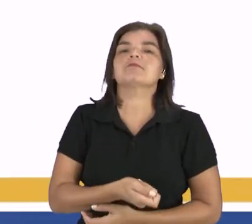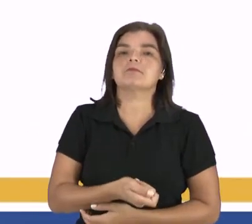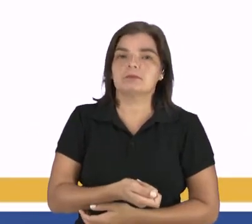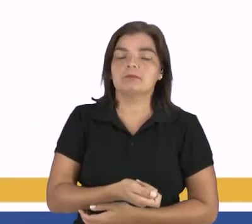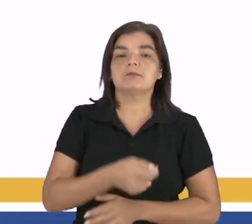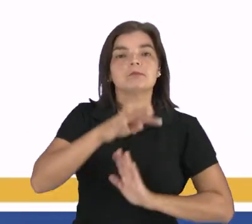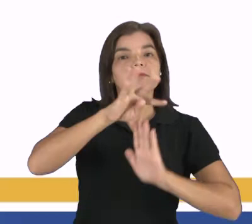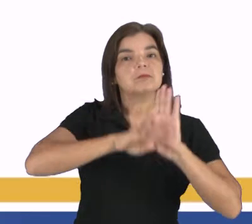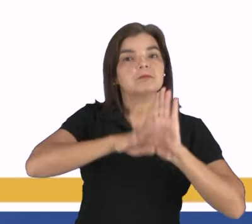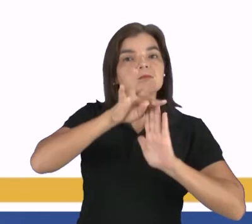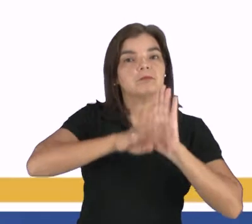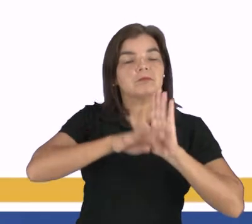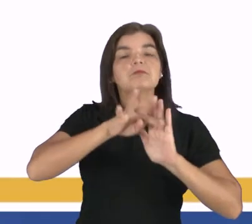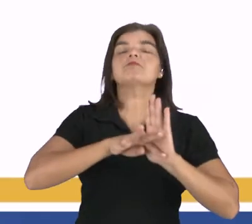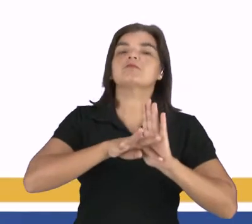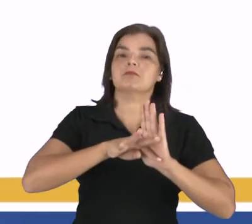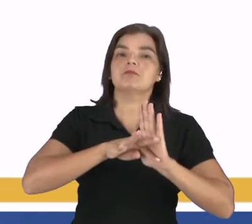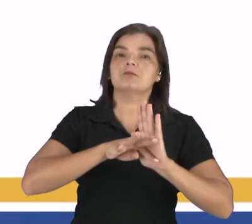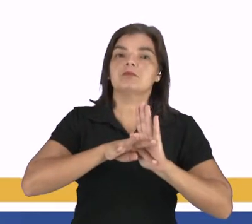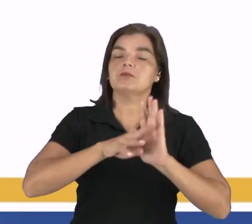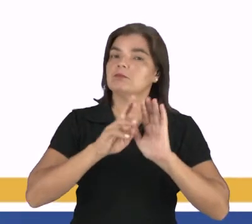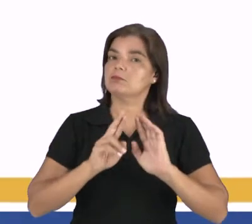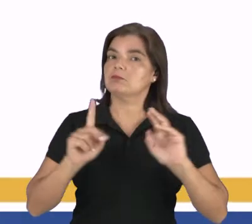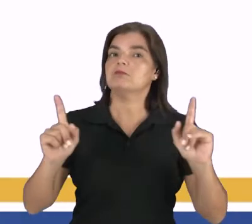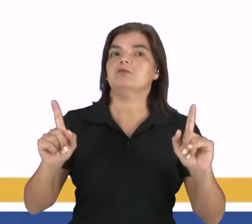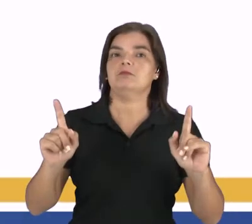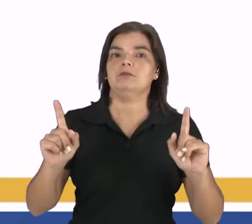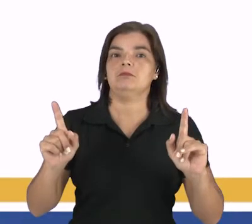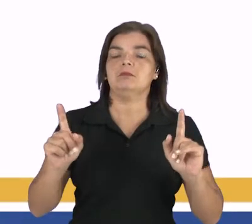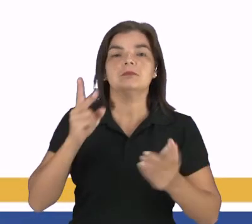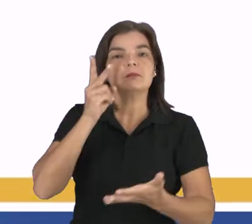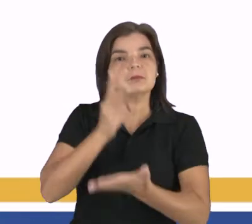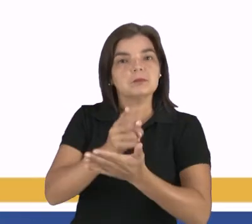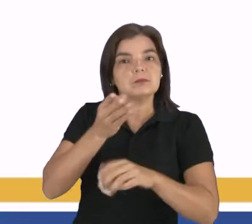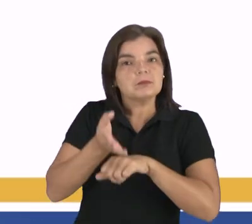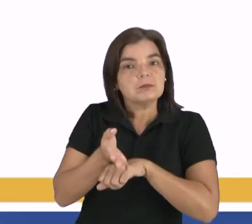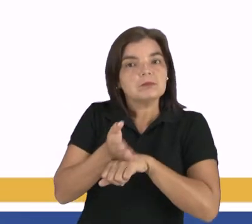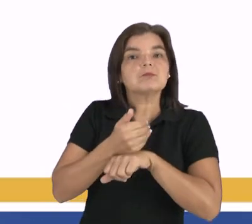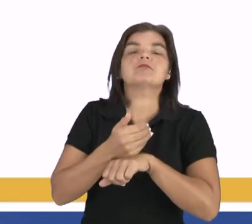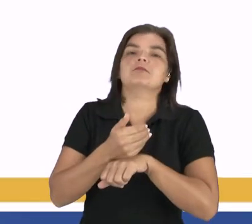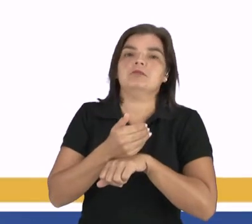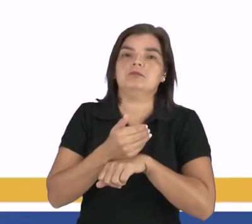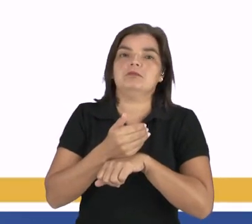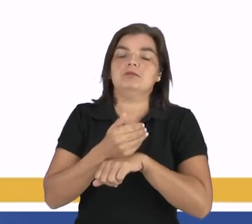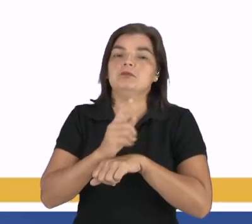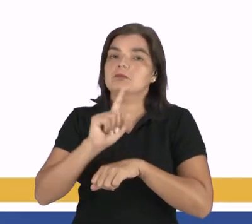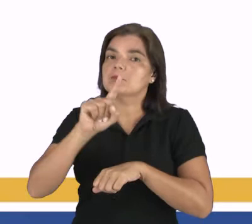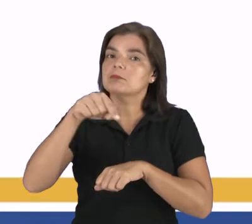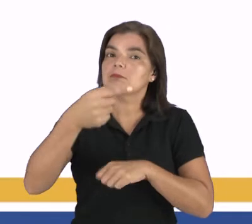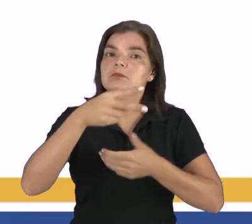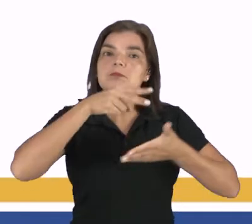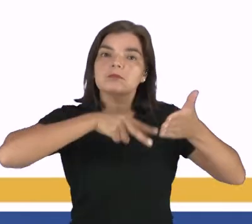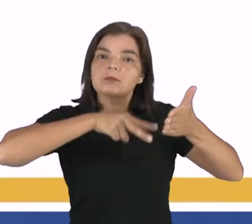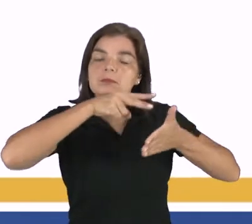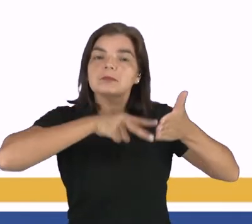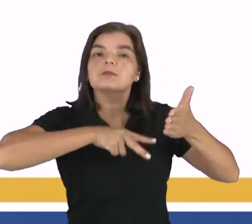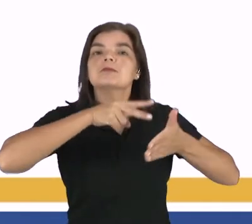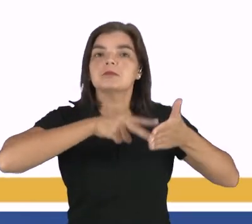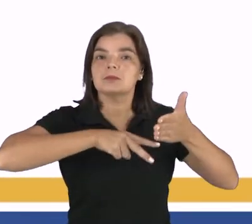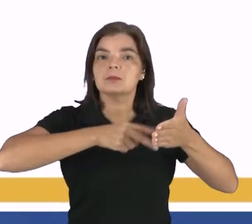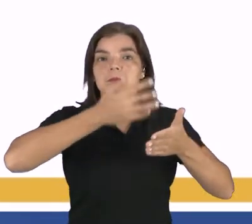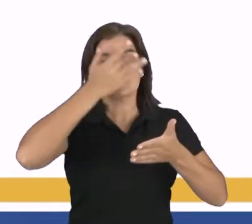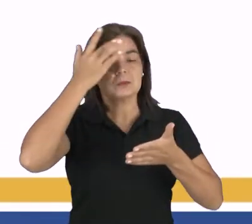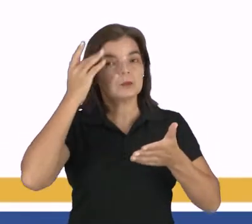posicionando-se, né, no texto de forma contrária. Então, sempre antecipando para que no decorrer da leitura